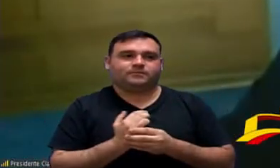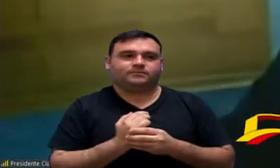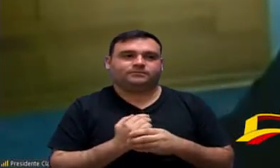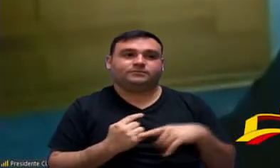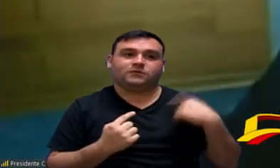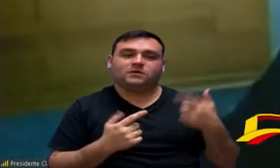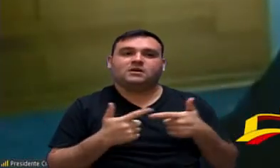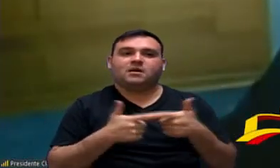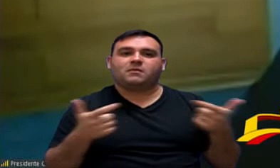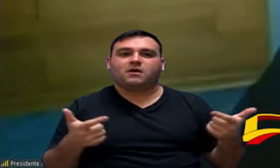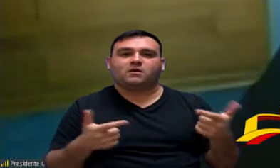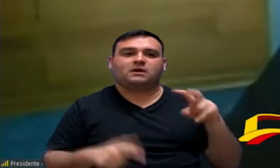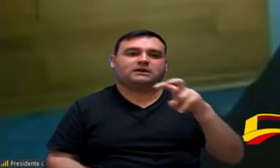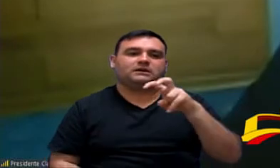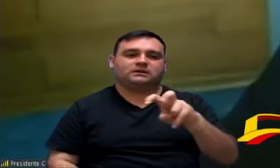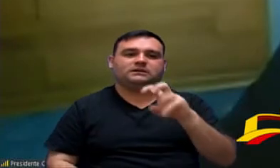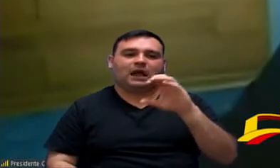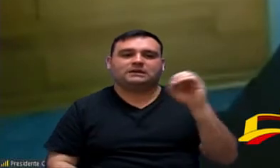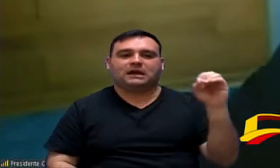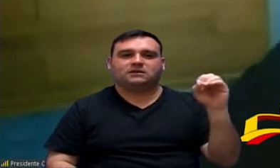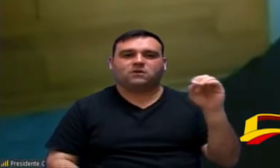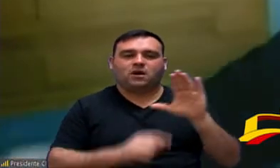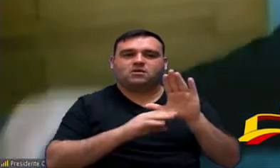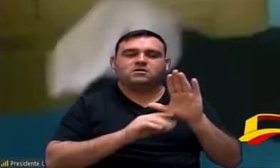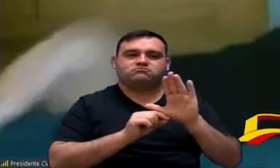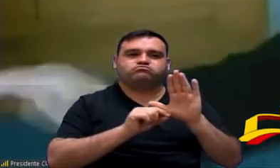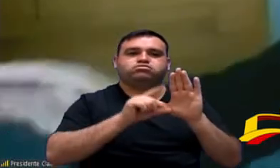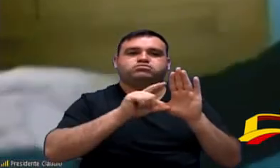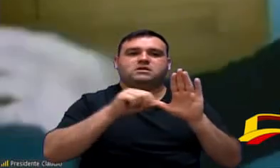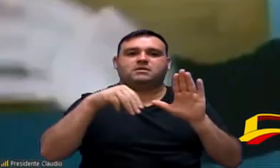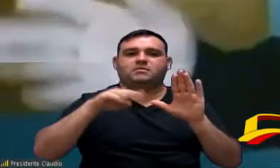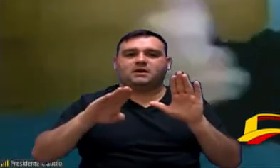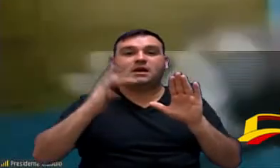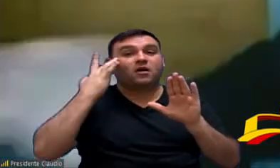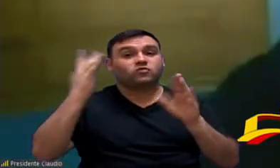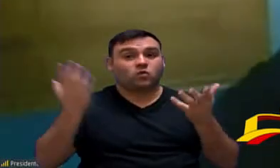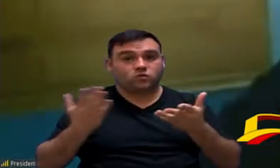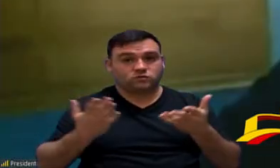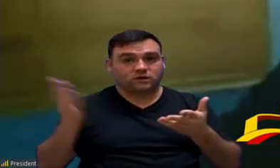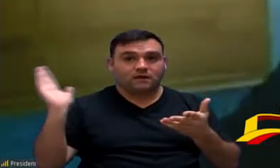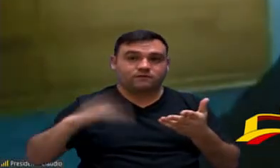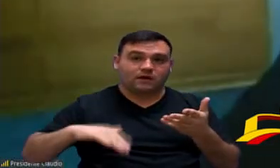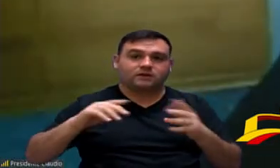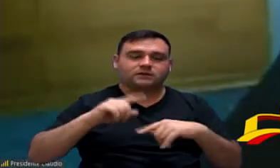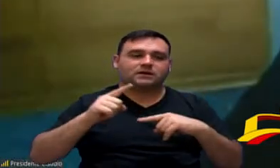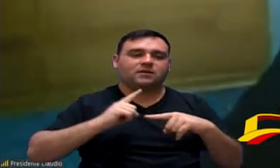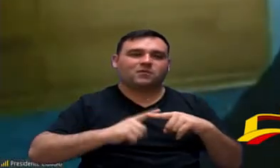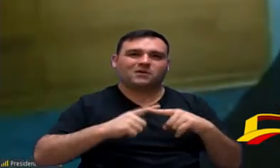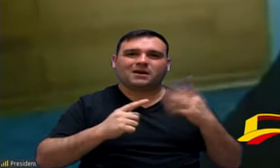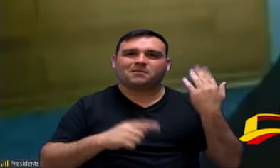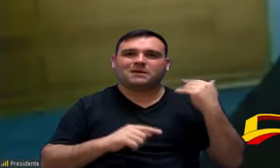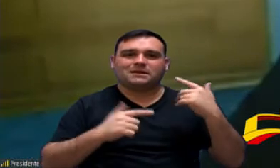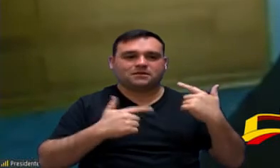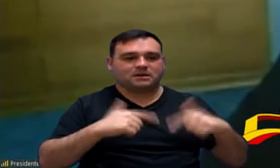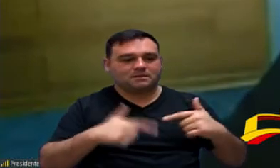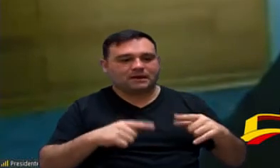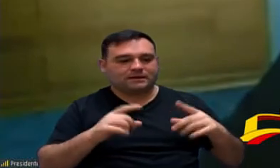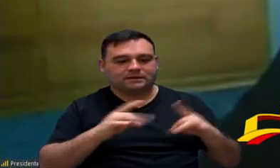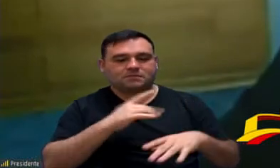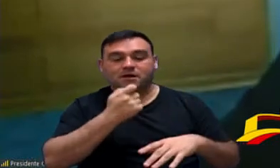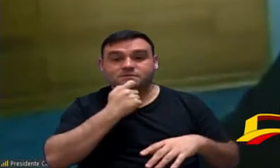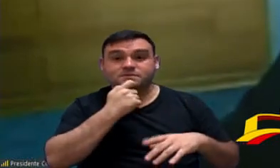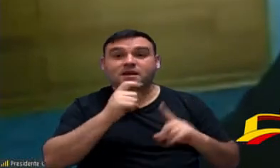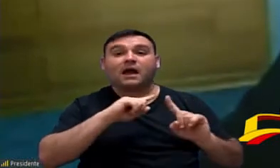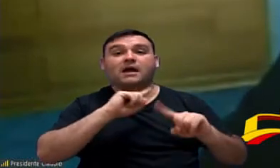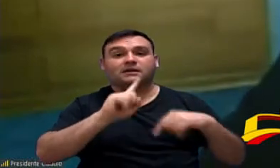nós ampliamos para 500. Então, eu acredito que eles devem vir hoje aí para terminar o serviço que largaram, não terminaram ontem inteiro,